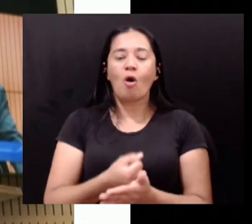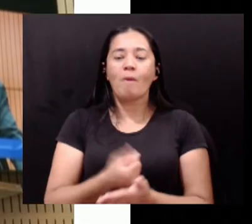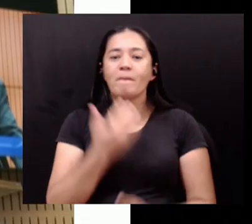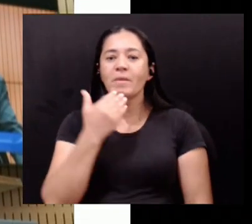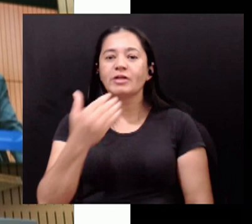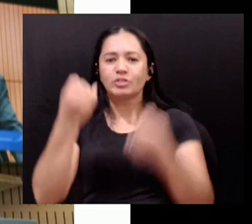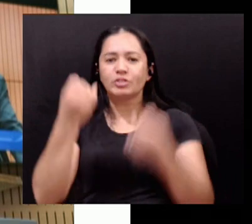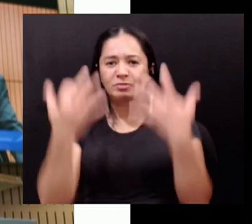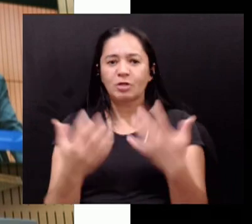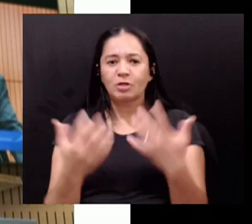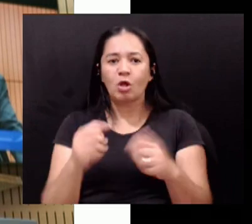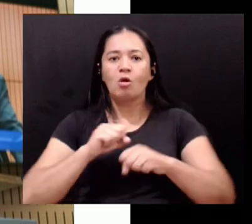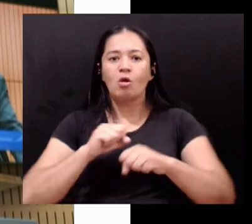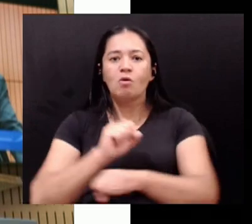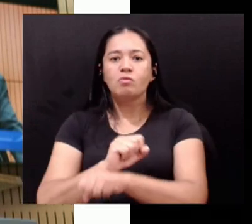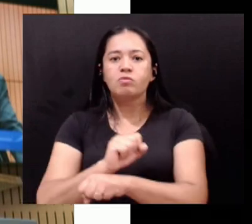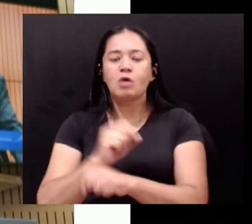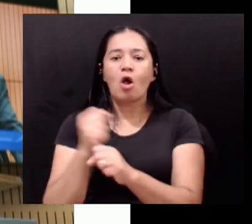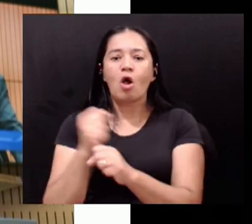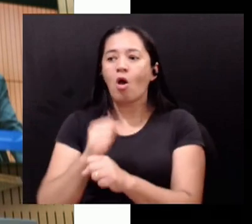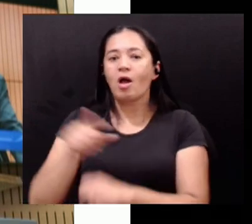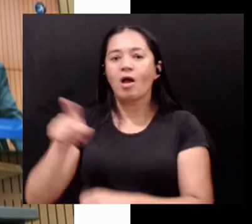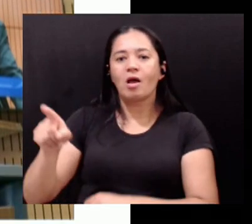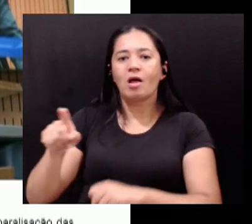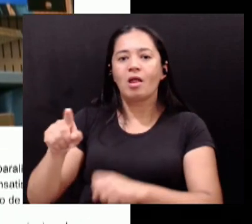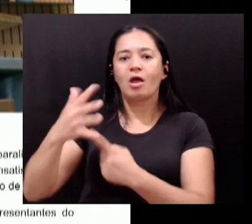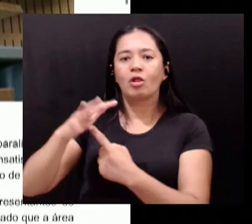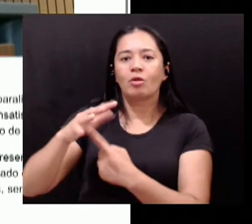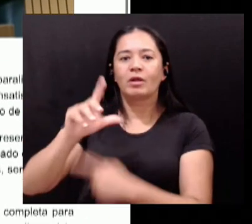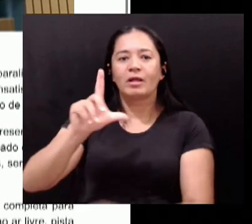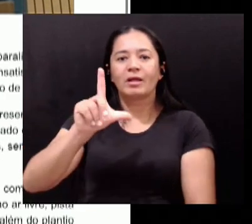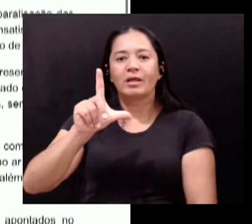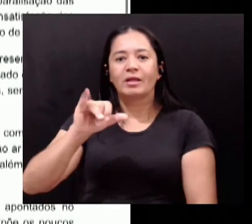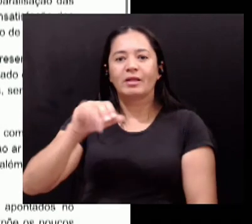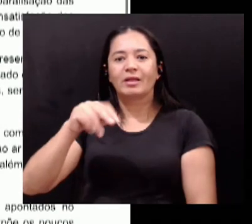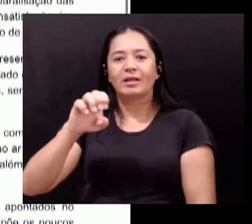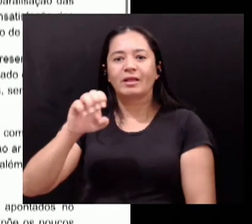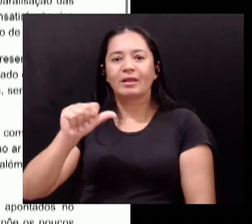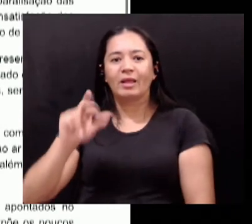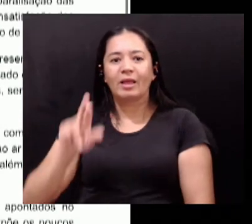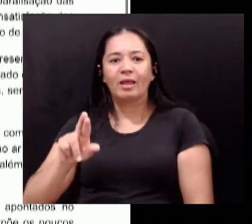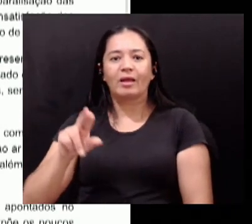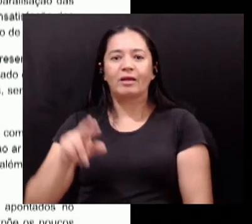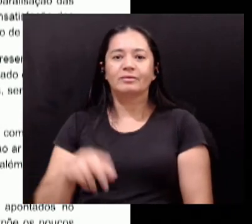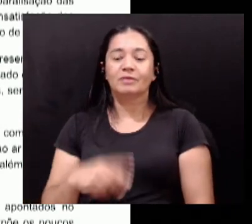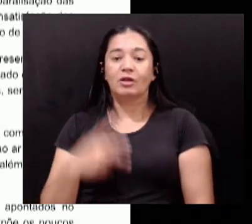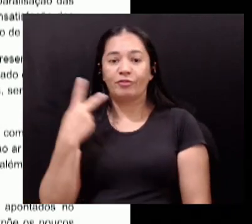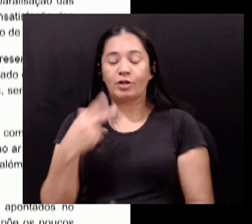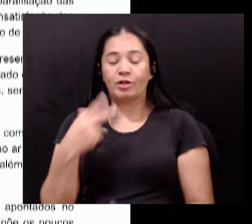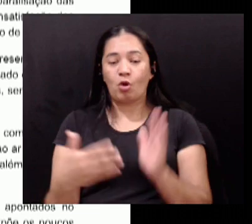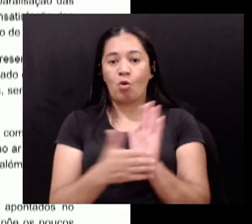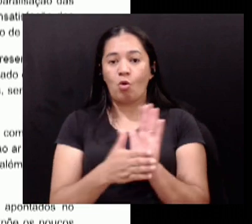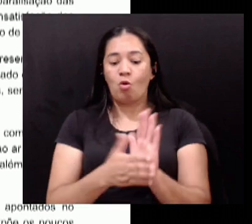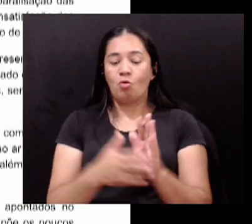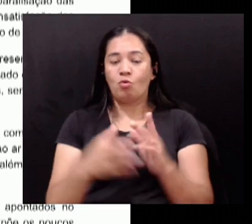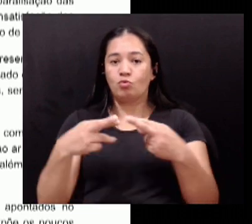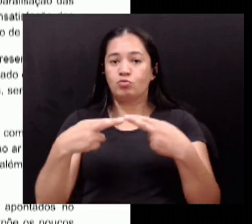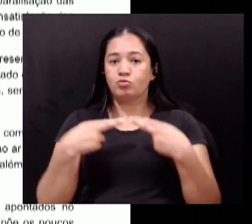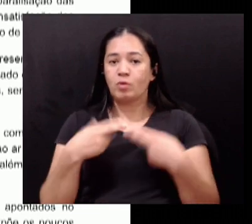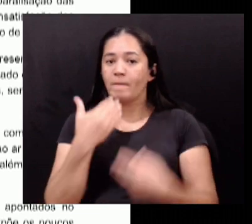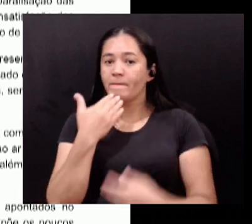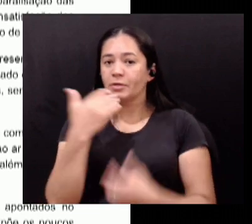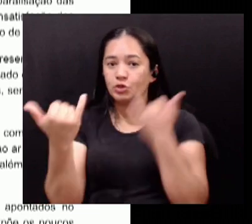das obras lá do Parque Linear do Jardim Bassoli. O vereador, ele protocolou um requerimento pedindo informações